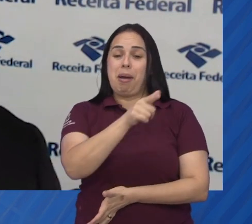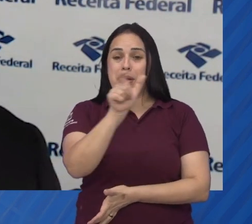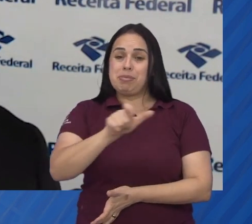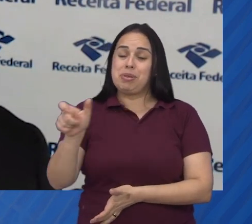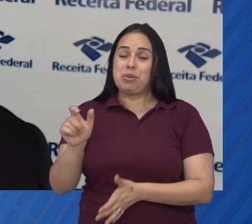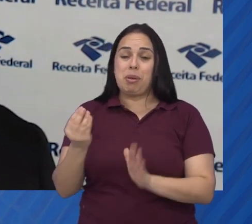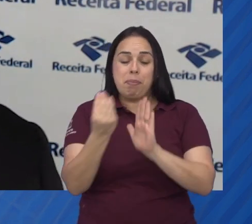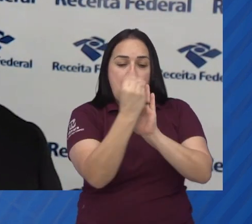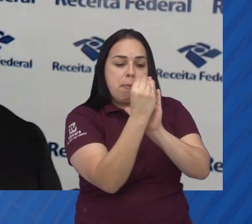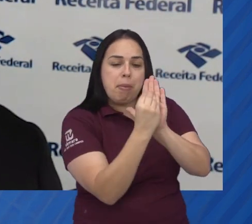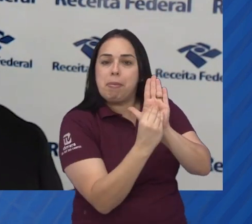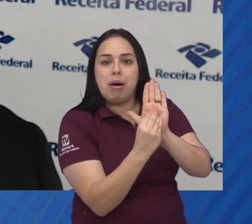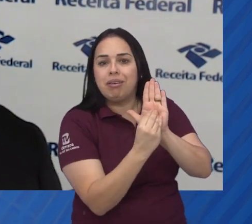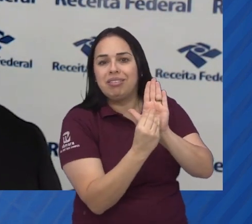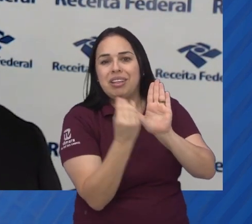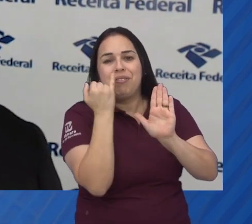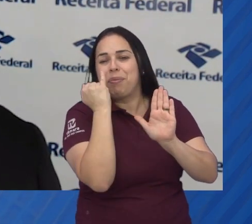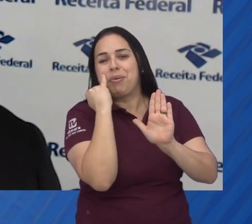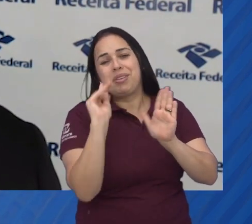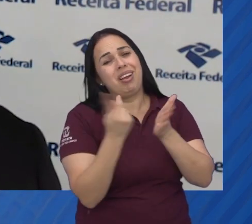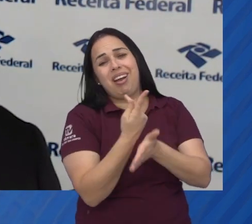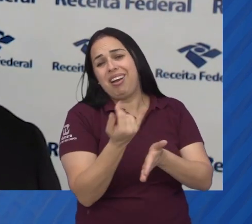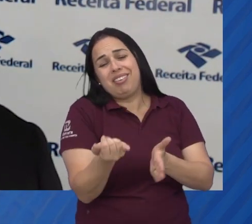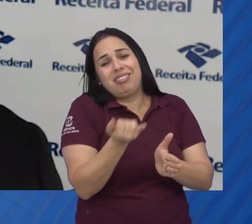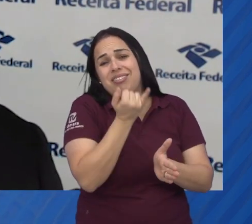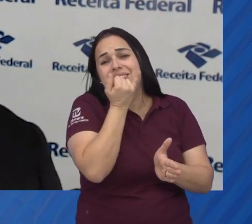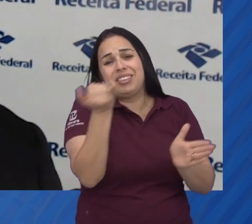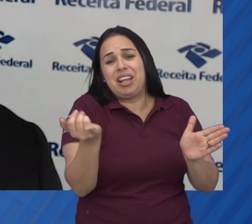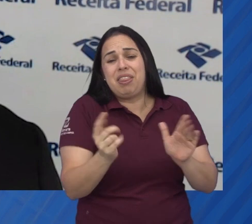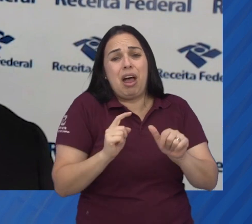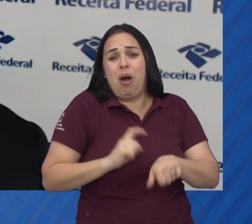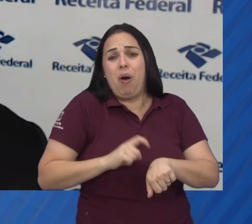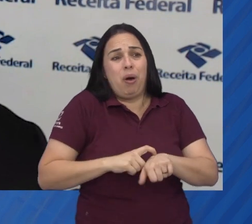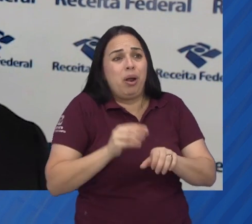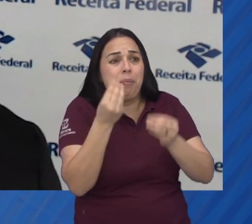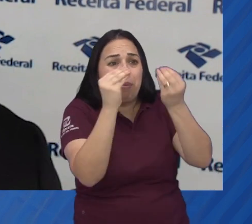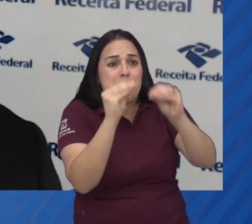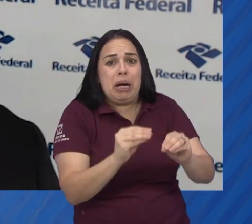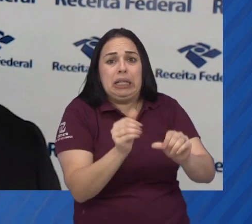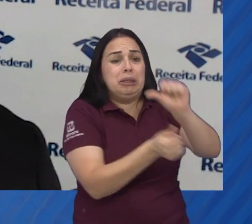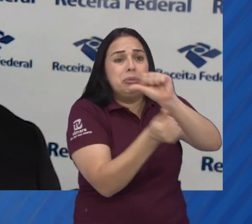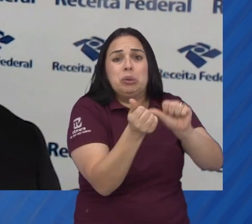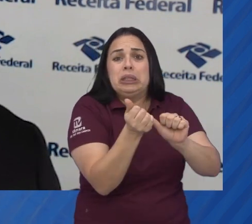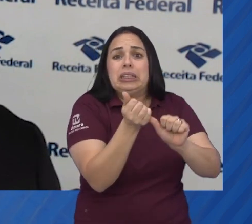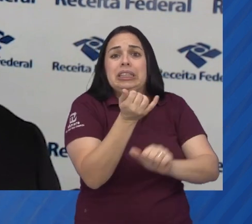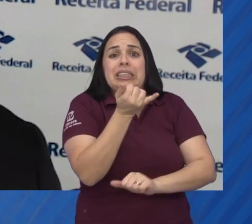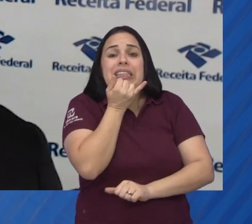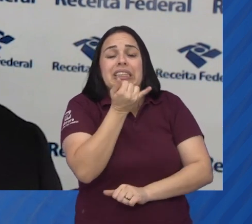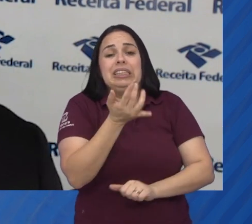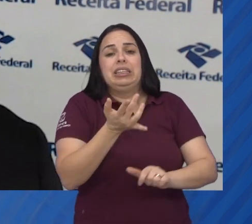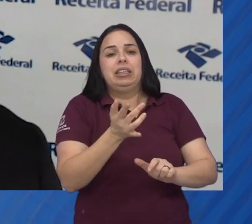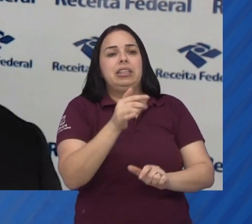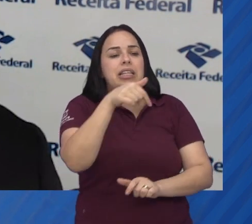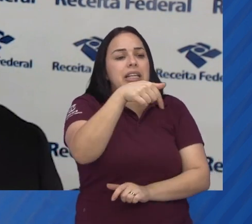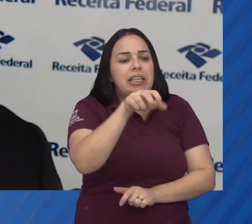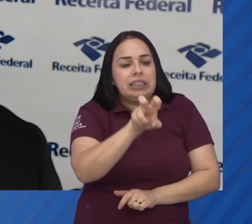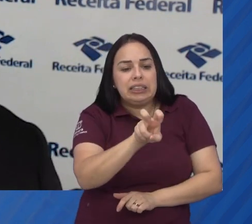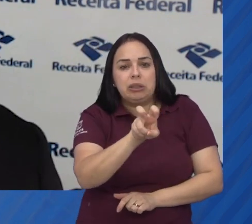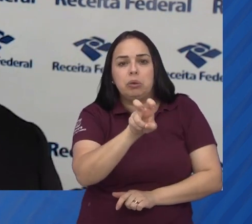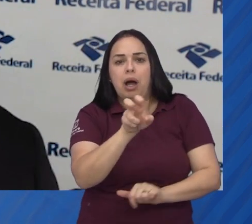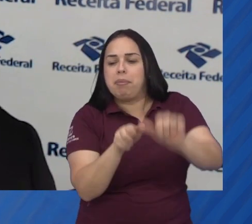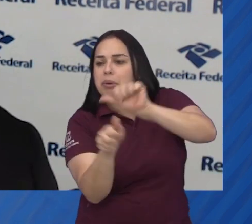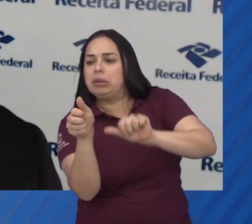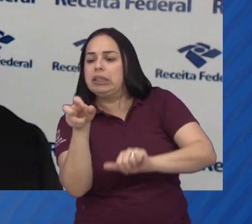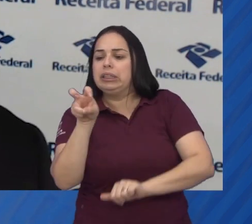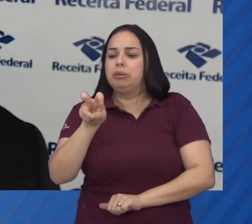são erros do contribuinte. E um desses erros é erro de digitação. Ele simplesmente, na hora de digitar, ele inverte um valor. Ao invés de colocar